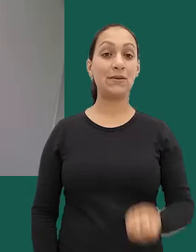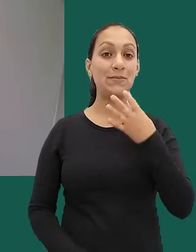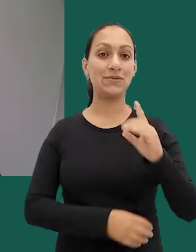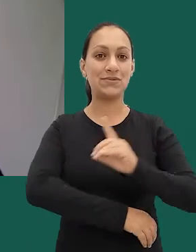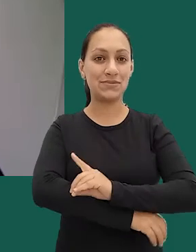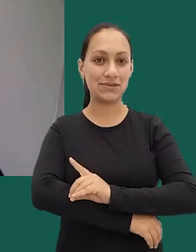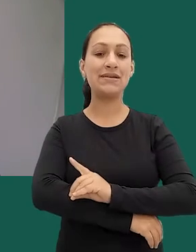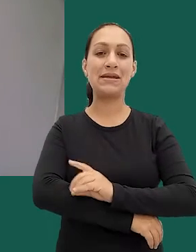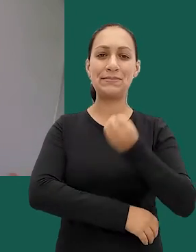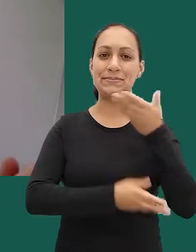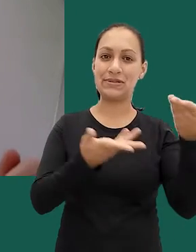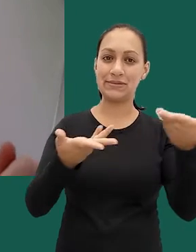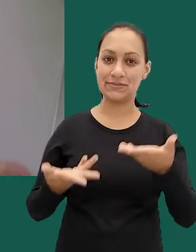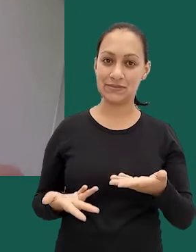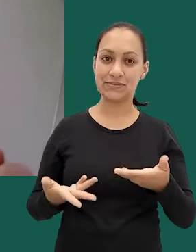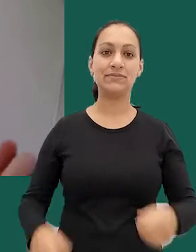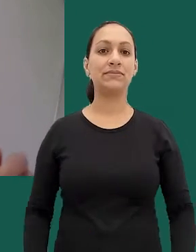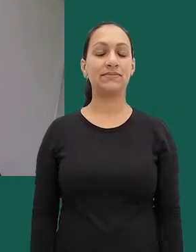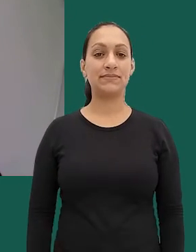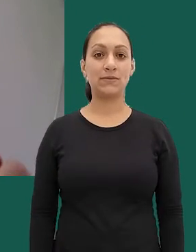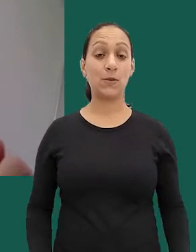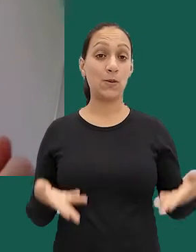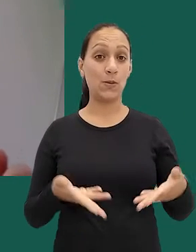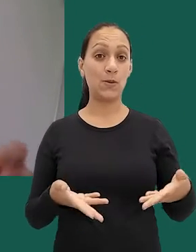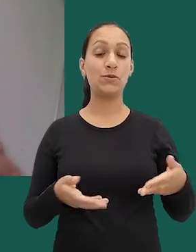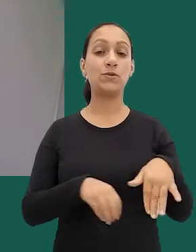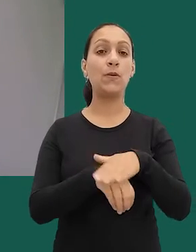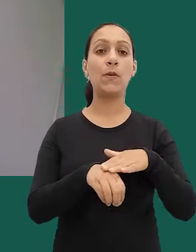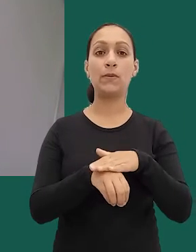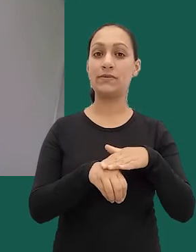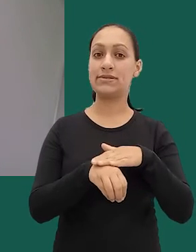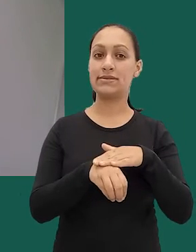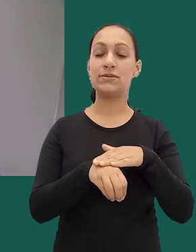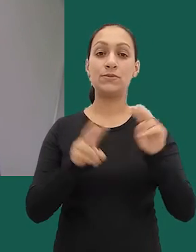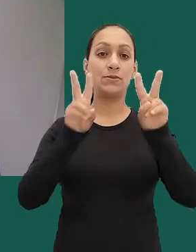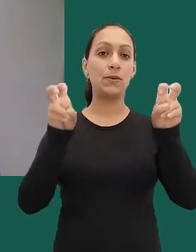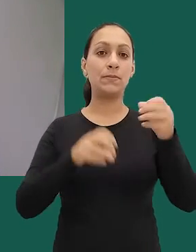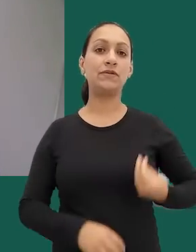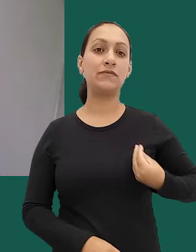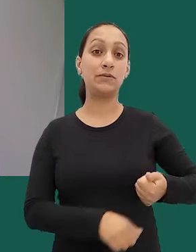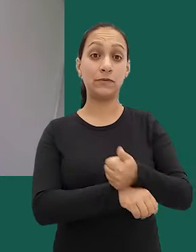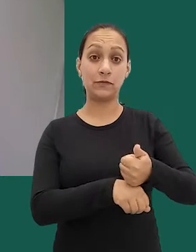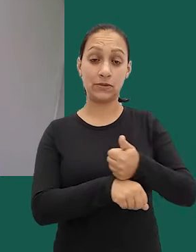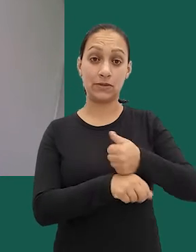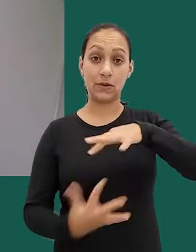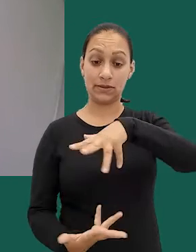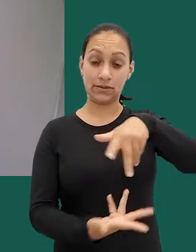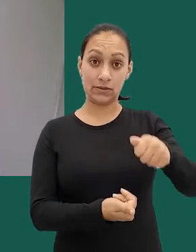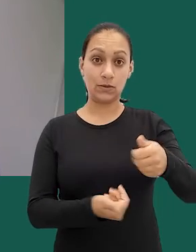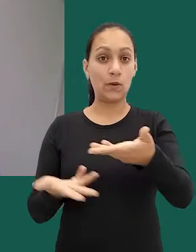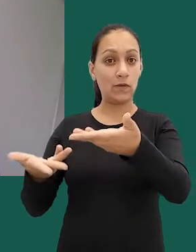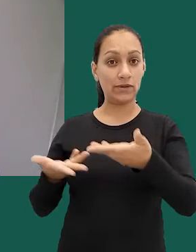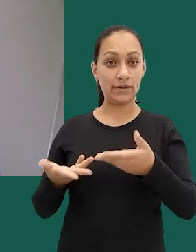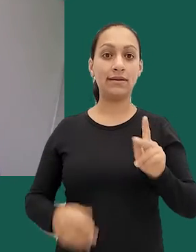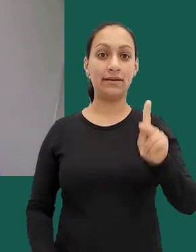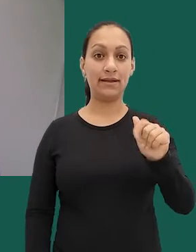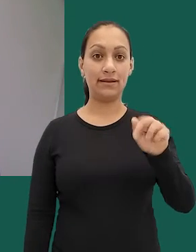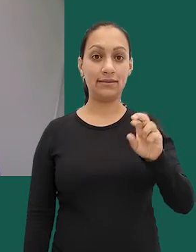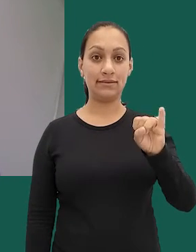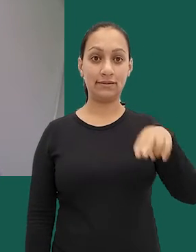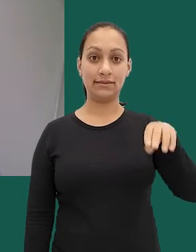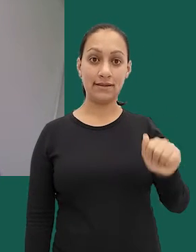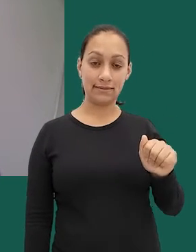Bom dia, pessoal. Sejam todos muito bem-vindos. Hoje estaremos falando sobre carreira internacional com os convidados